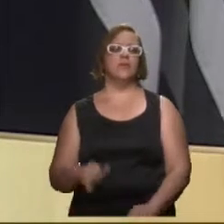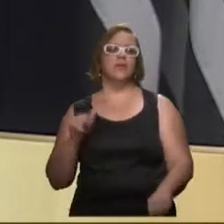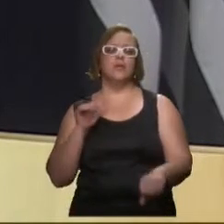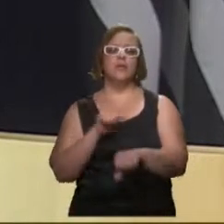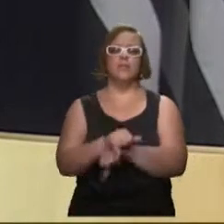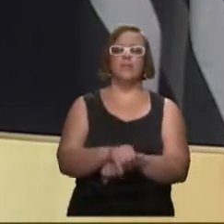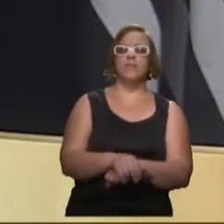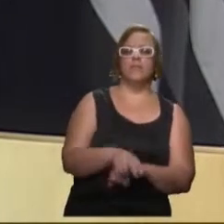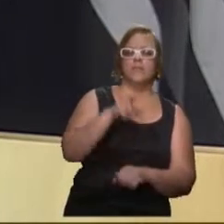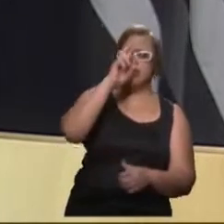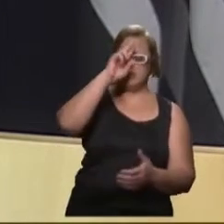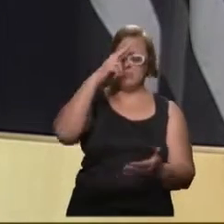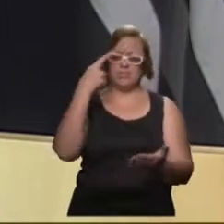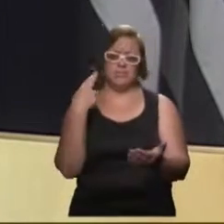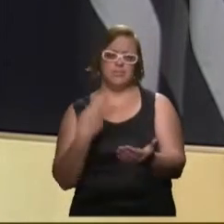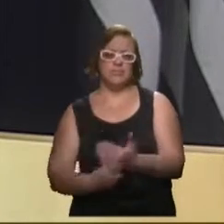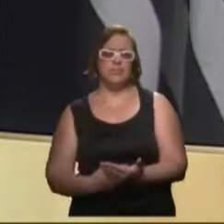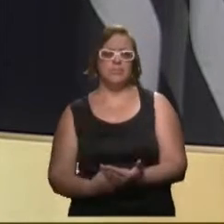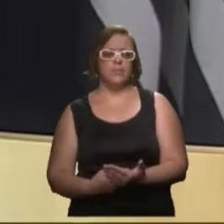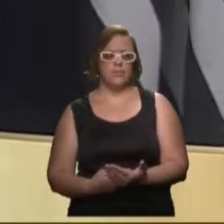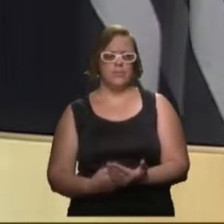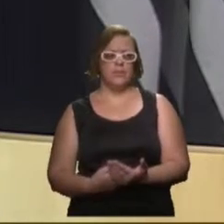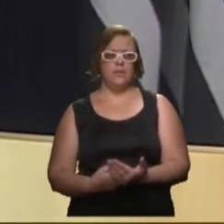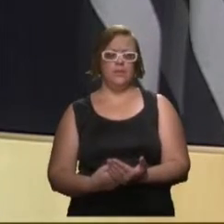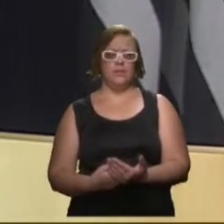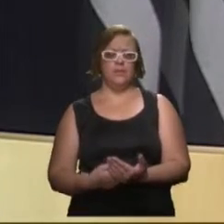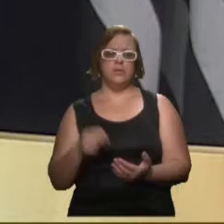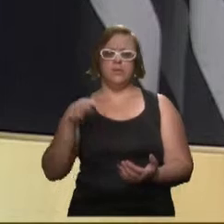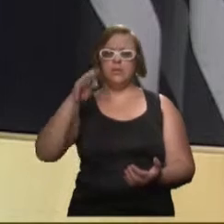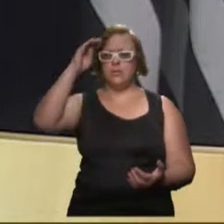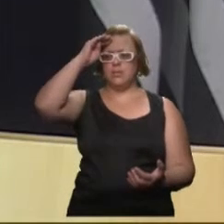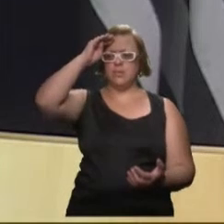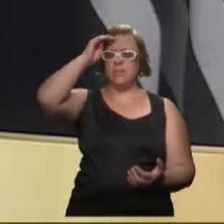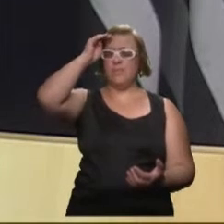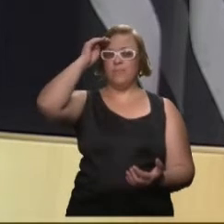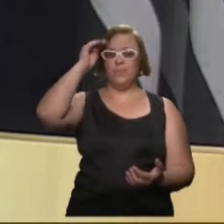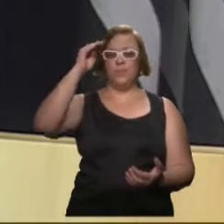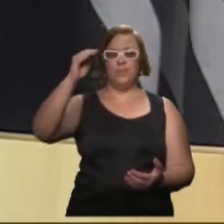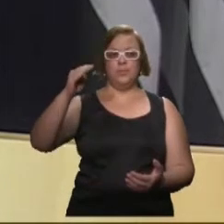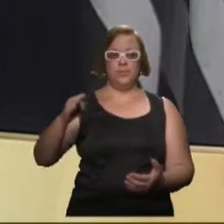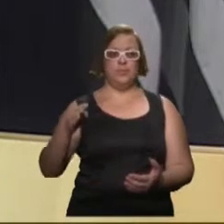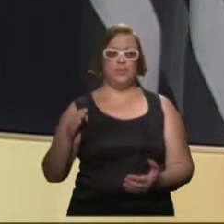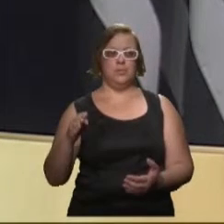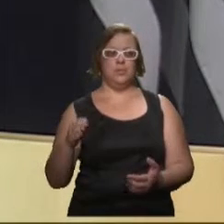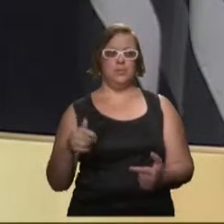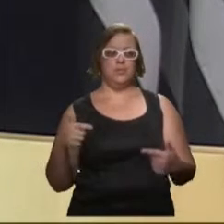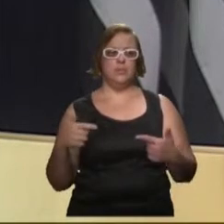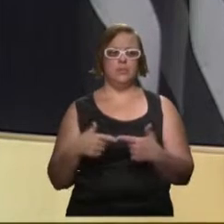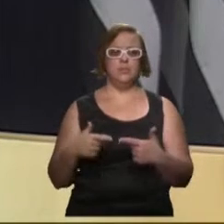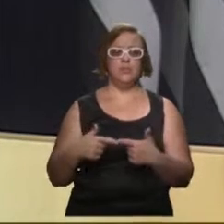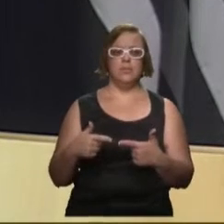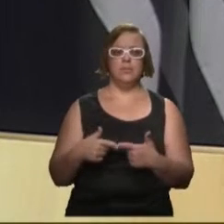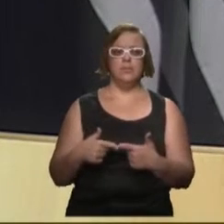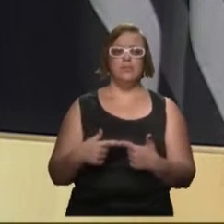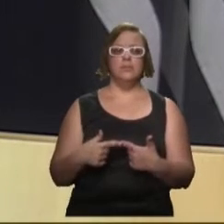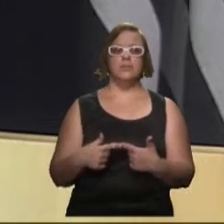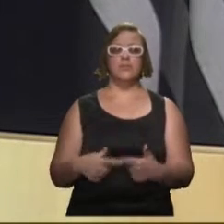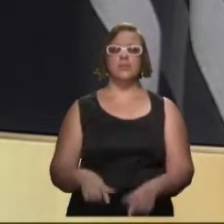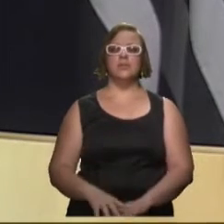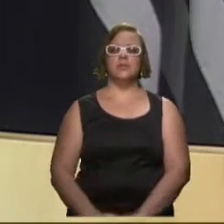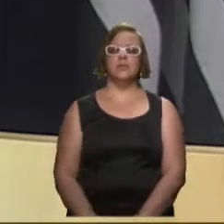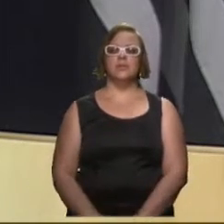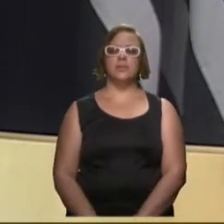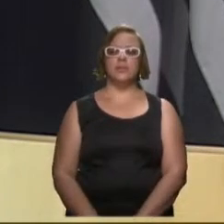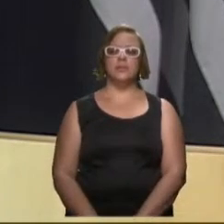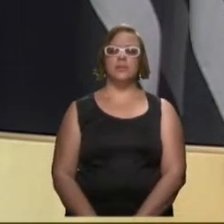porque não foi também obedecido aquilo que foi combinado aqui em sessão, quando os livros eles